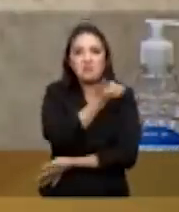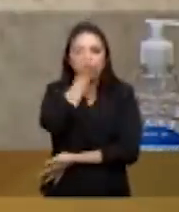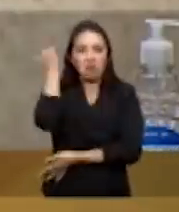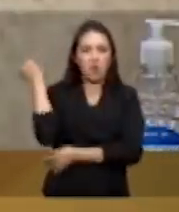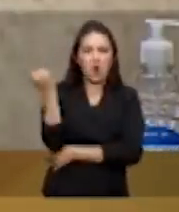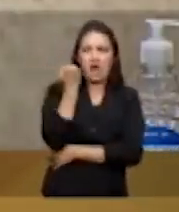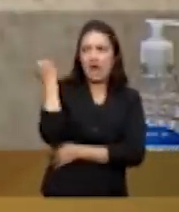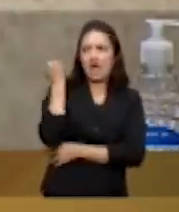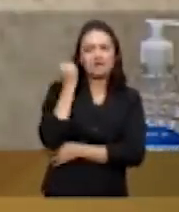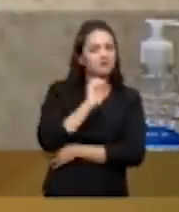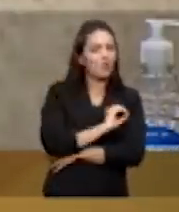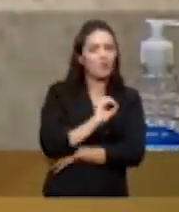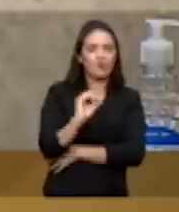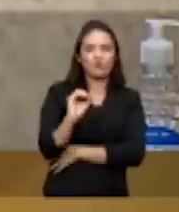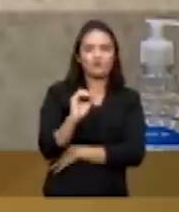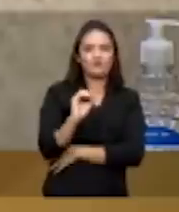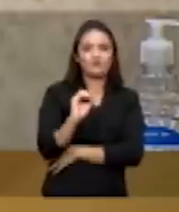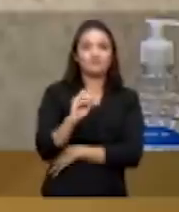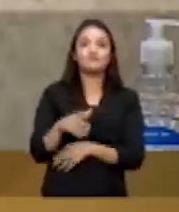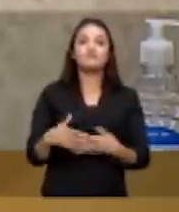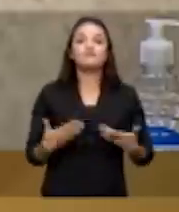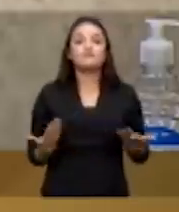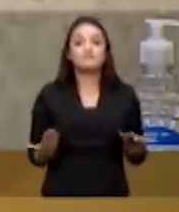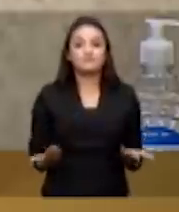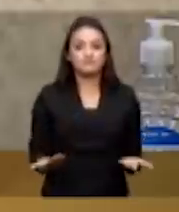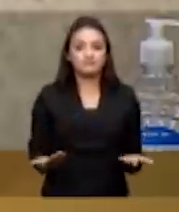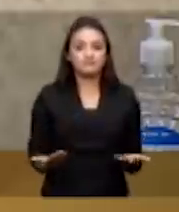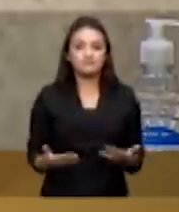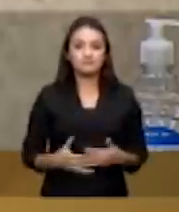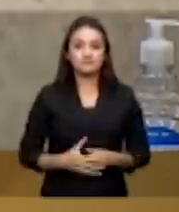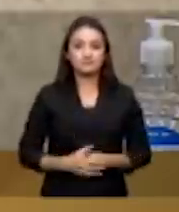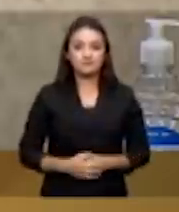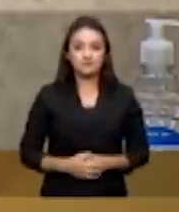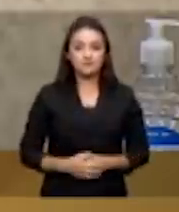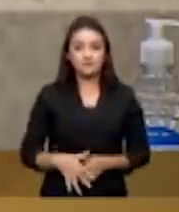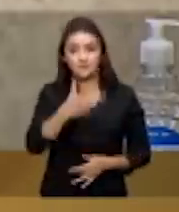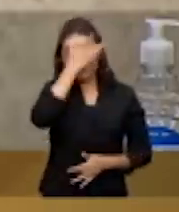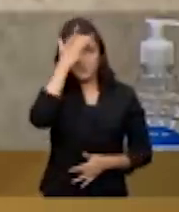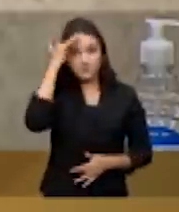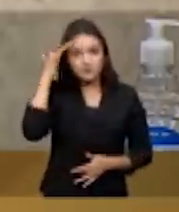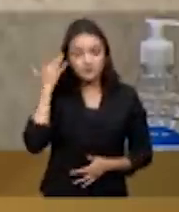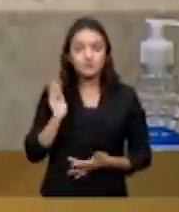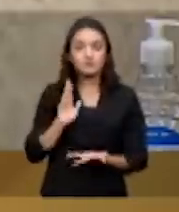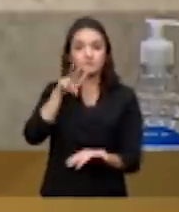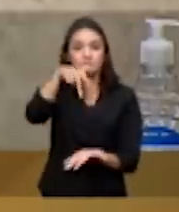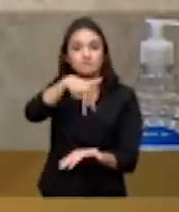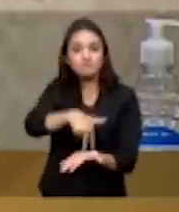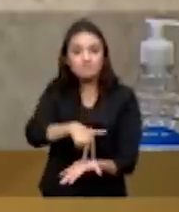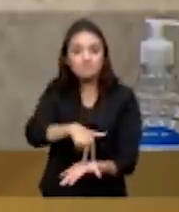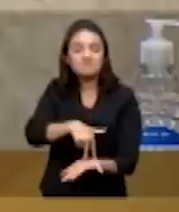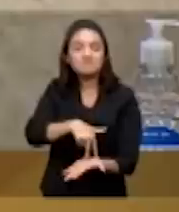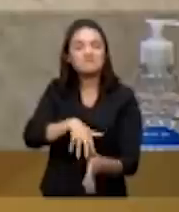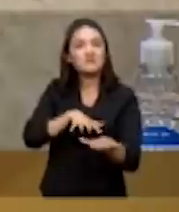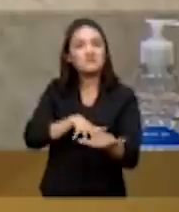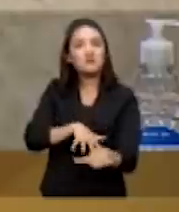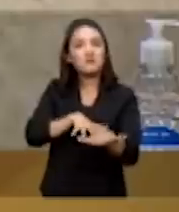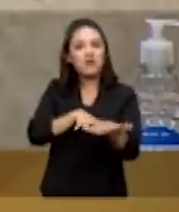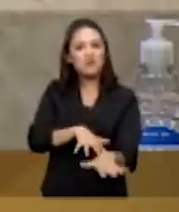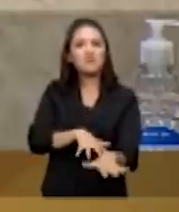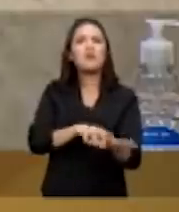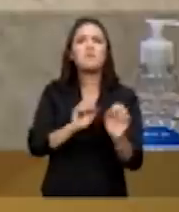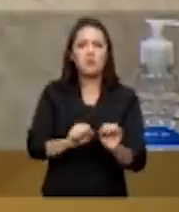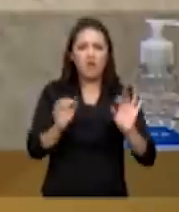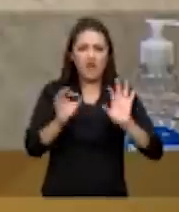graves. Com efeito, os participantes exerceram as suas